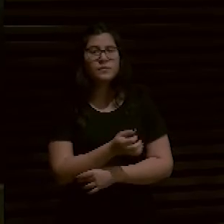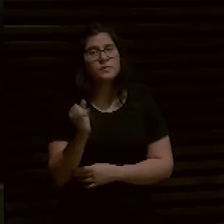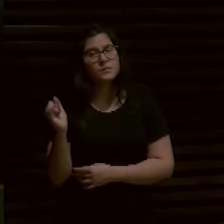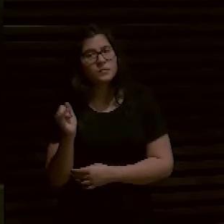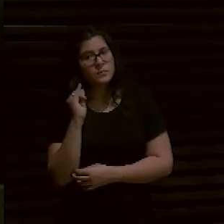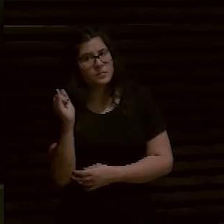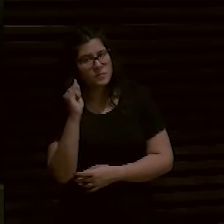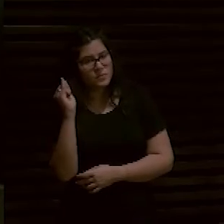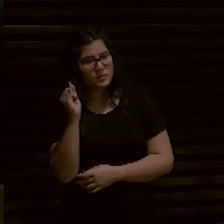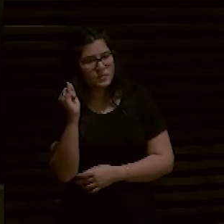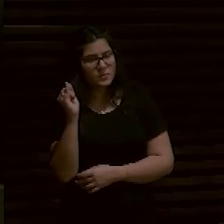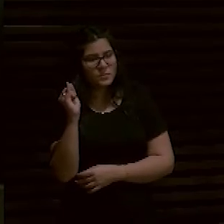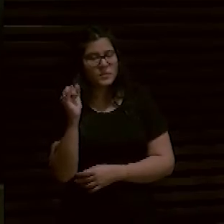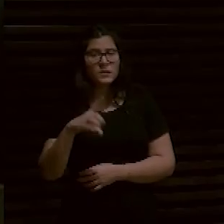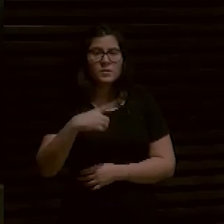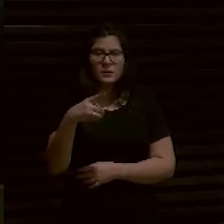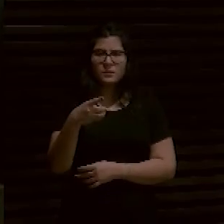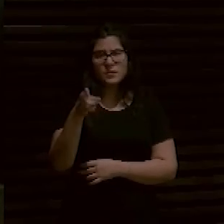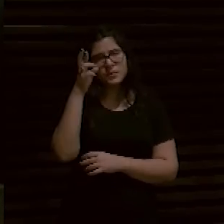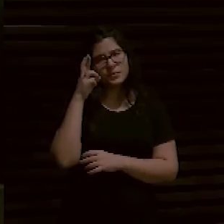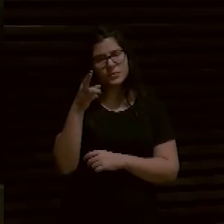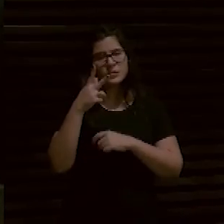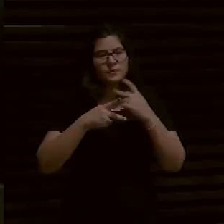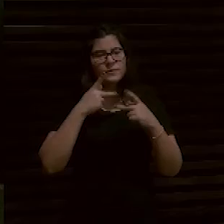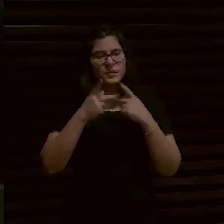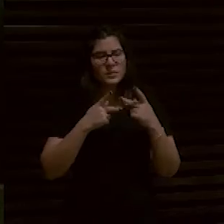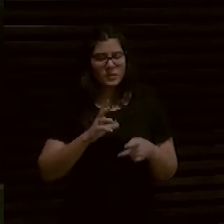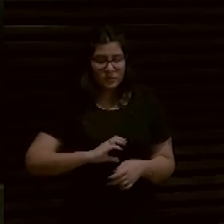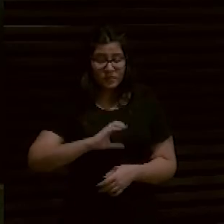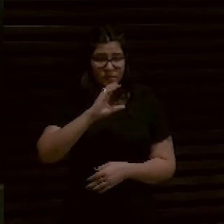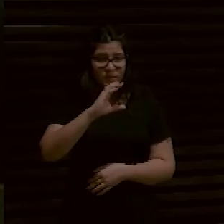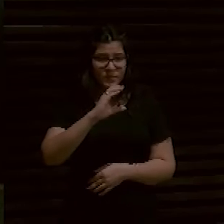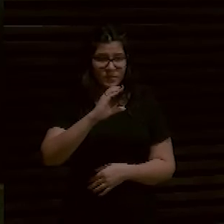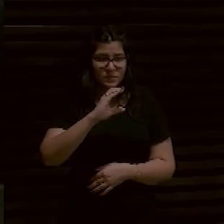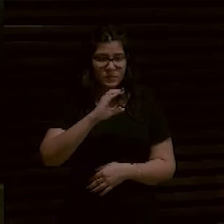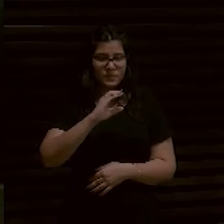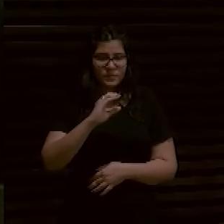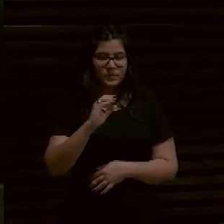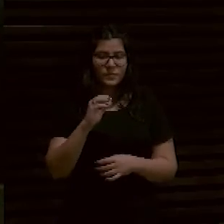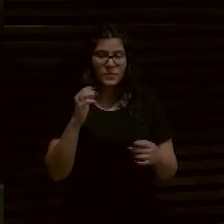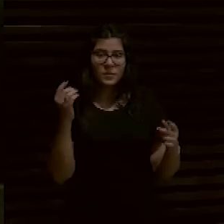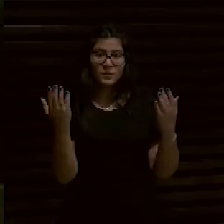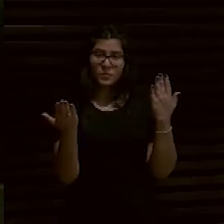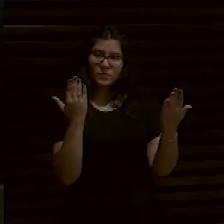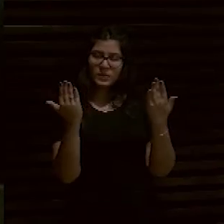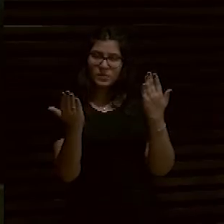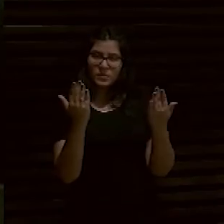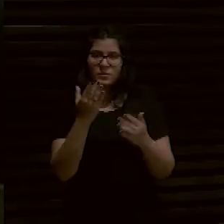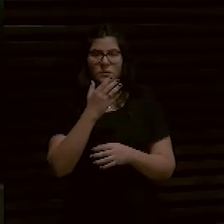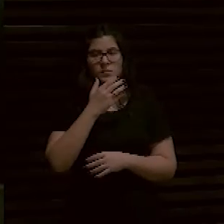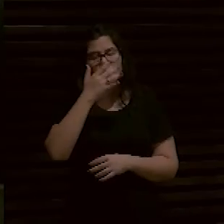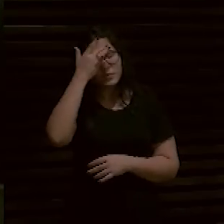que, após o Senhor dizer sobre o objeto da confiança e sobre a dualidade do homem, maldito ou